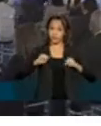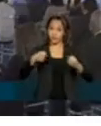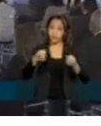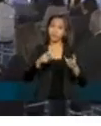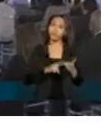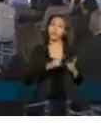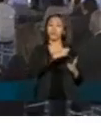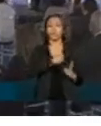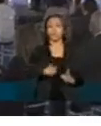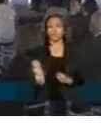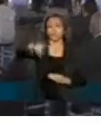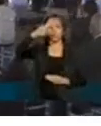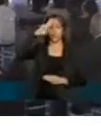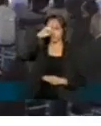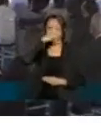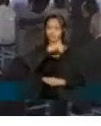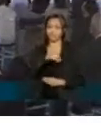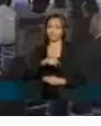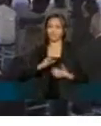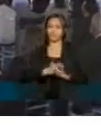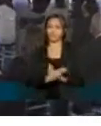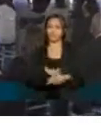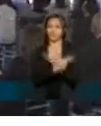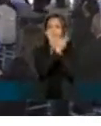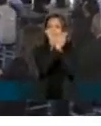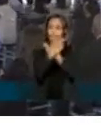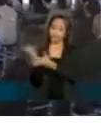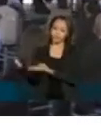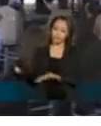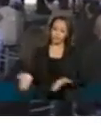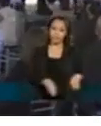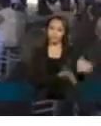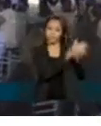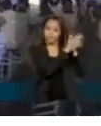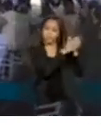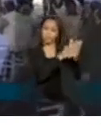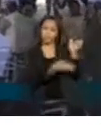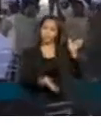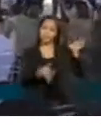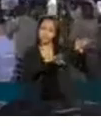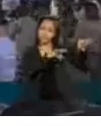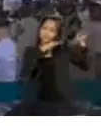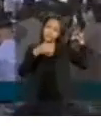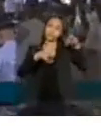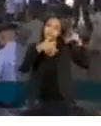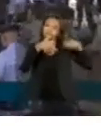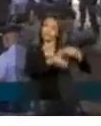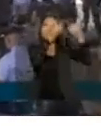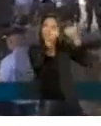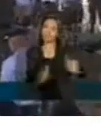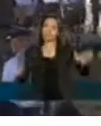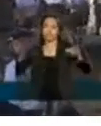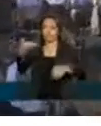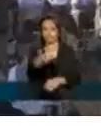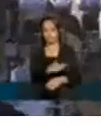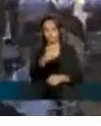do DCEA a proceder o descerramento da placa alusiva à inauguração da estação radar de Corumbá.